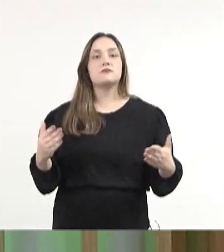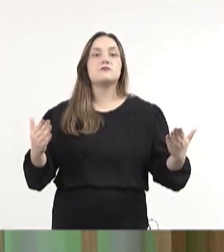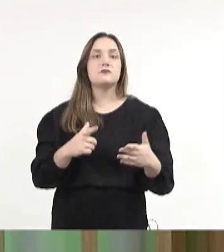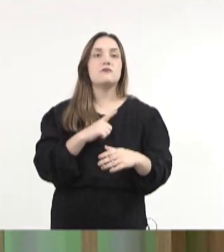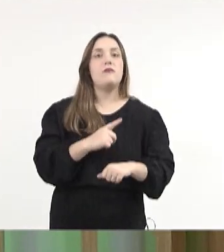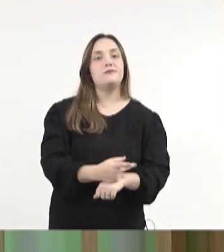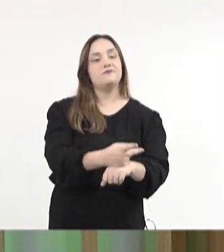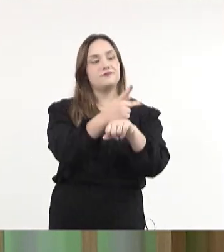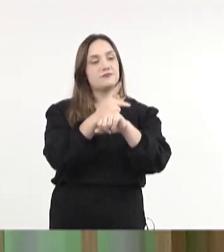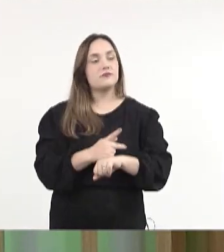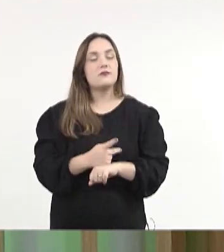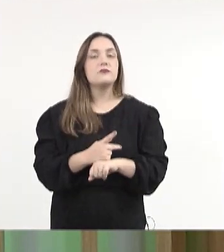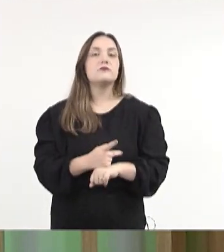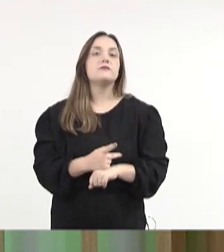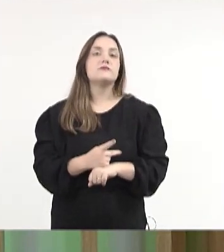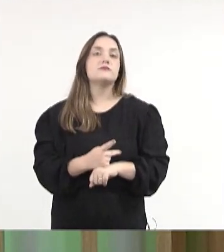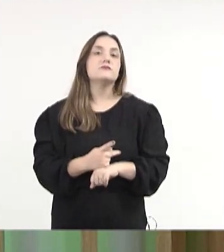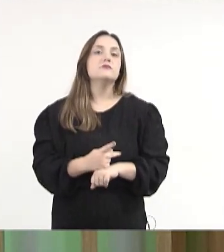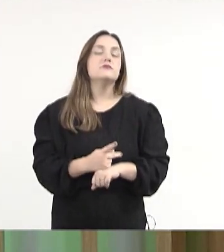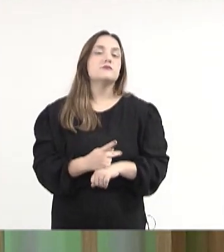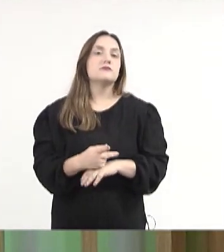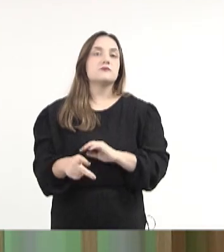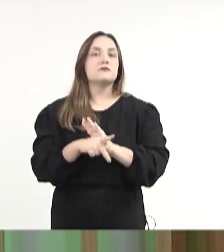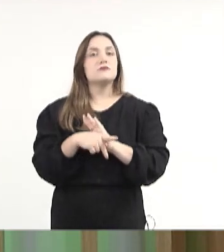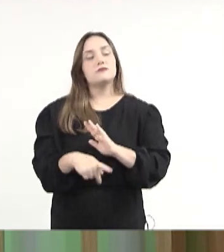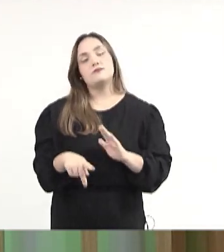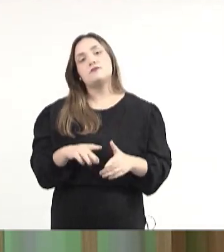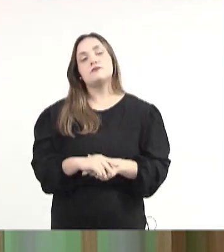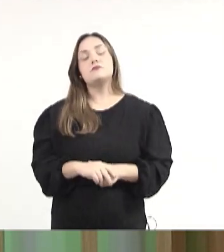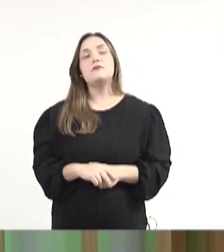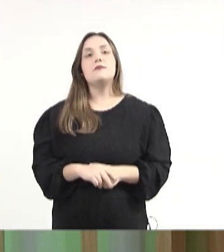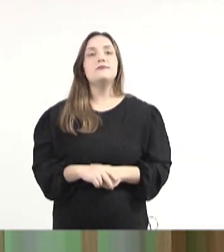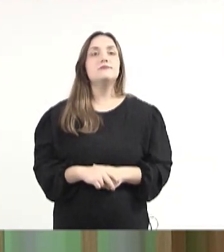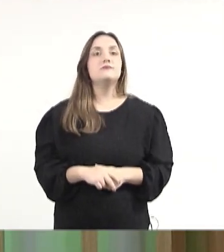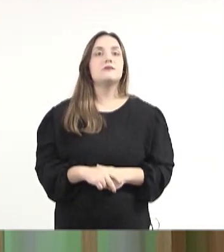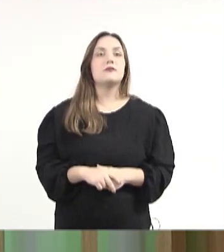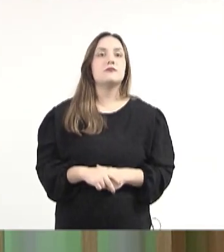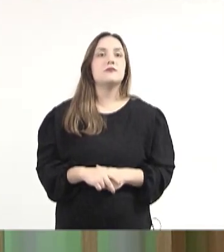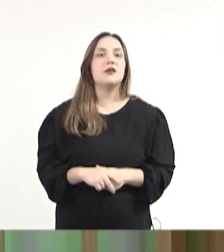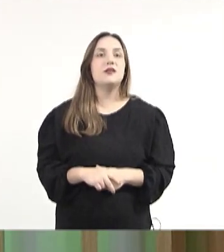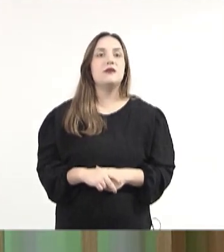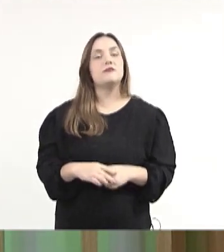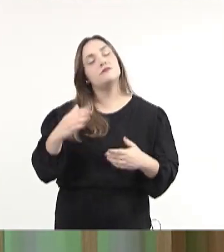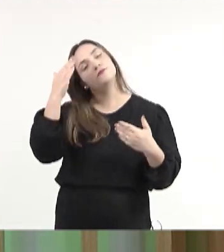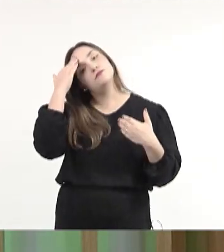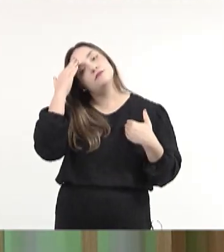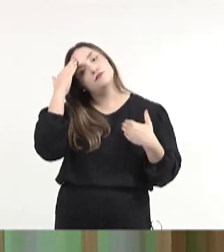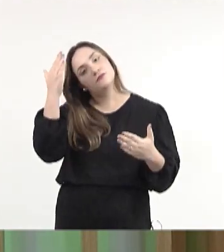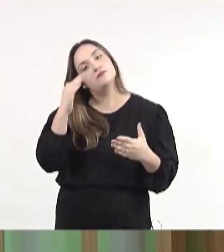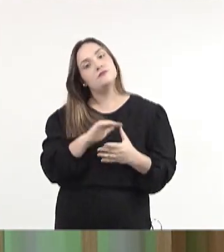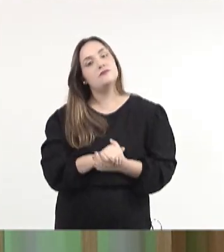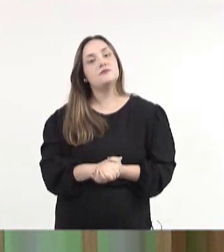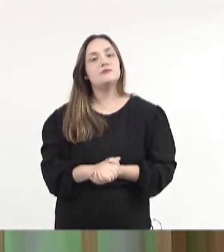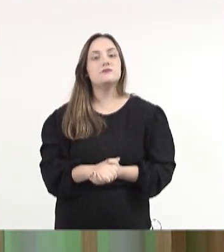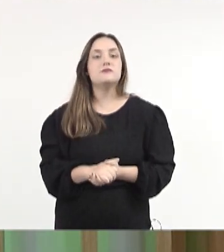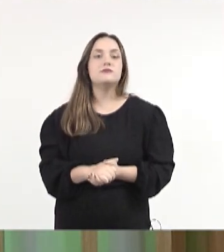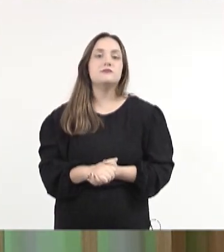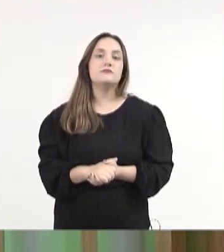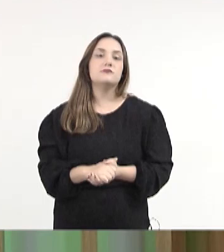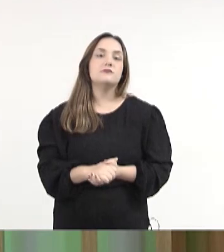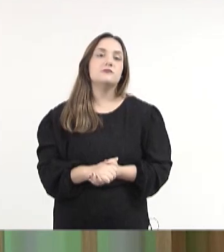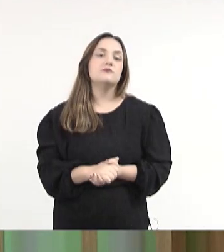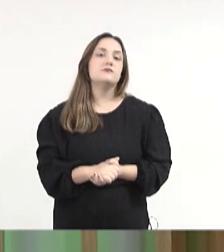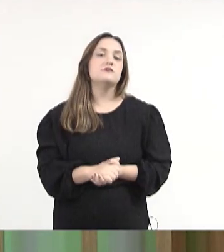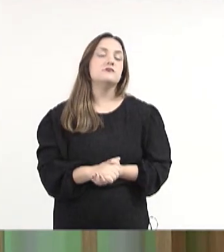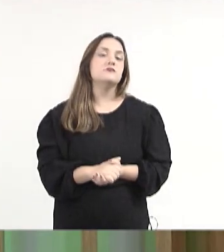prêmio relacionado aí, aliás, que agradece não, vou começar de novo, o